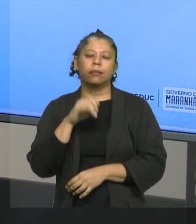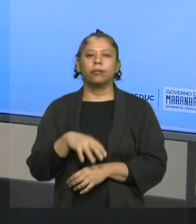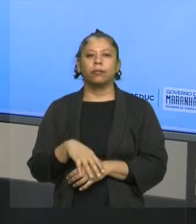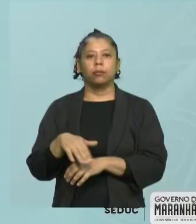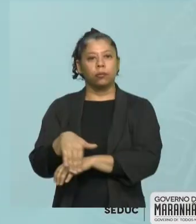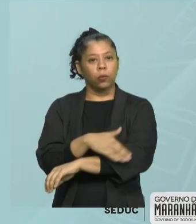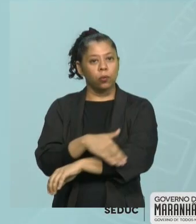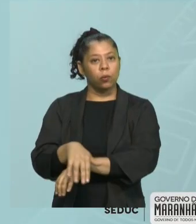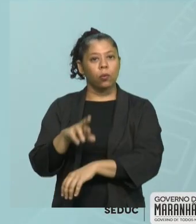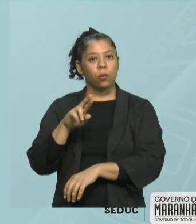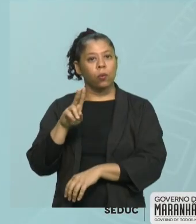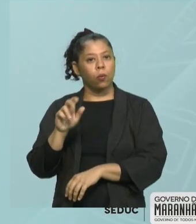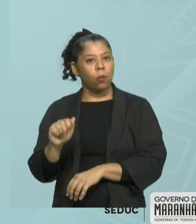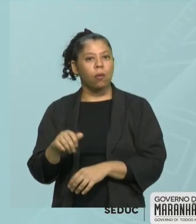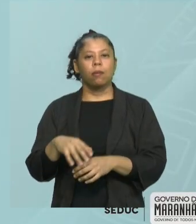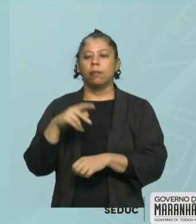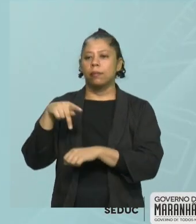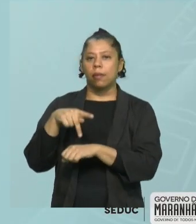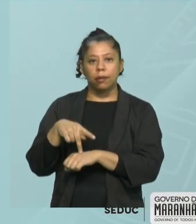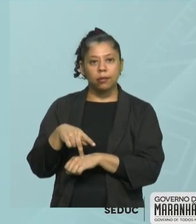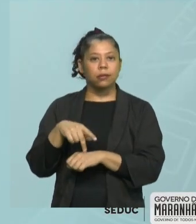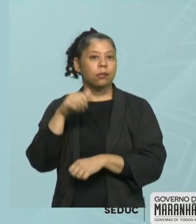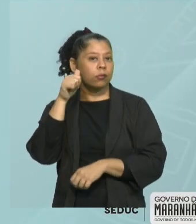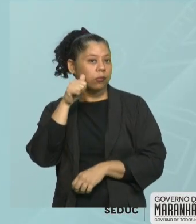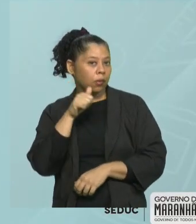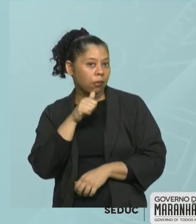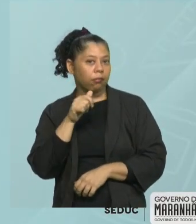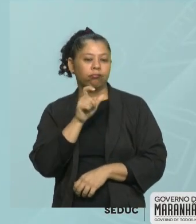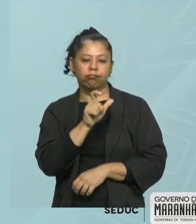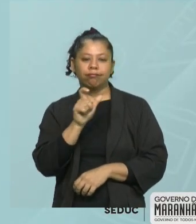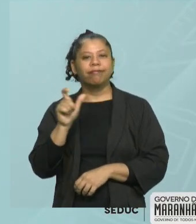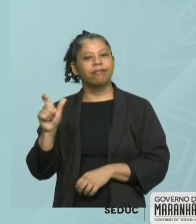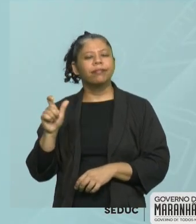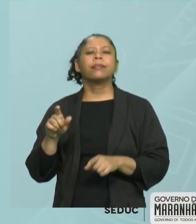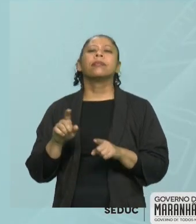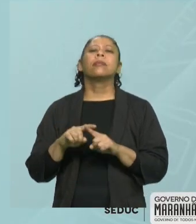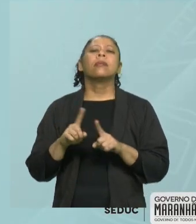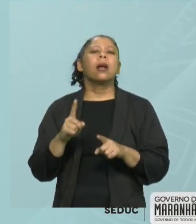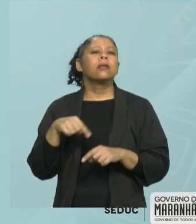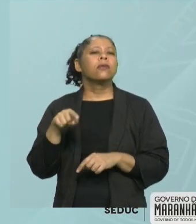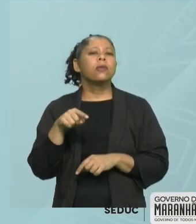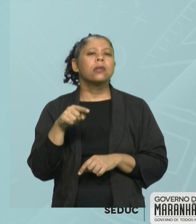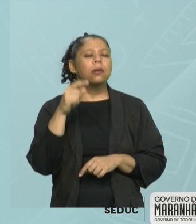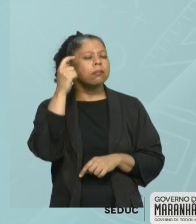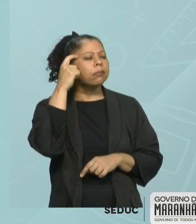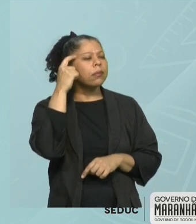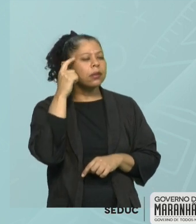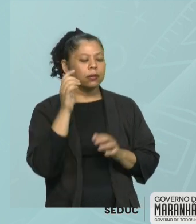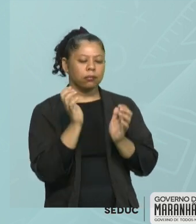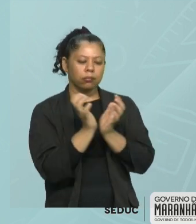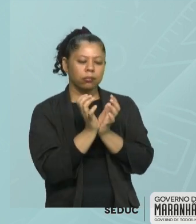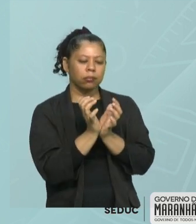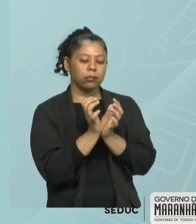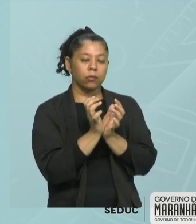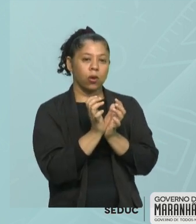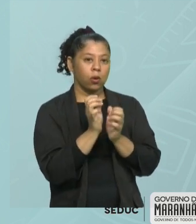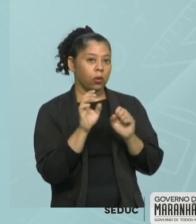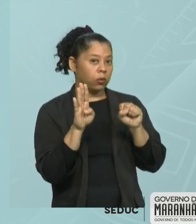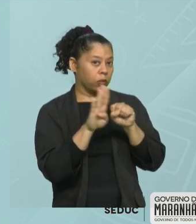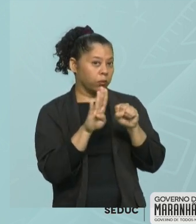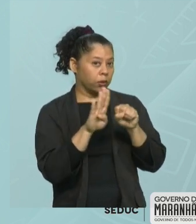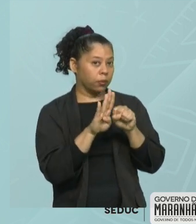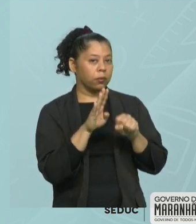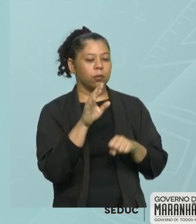rua, praça, mulher. Mas quando você se refere a substantivos próprios, você